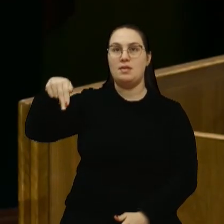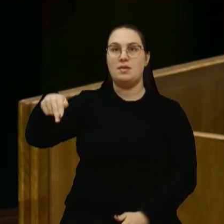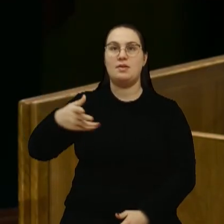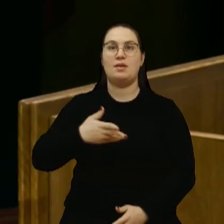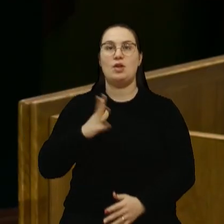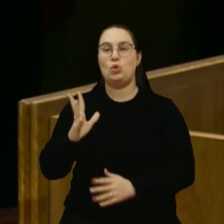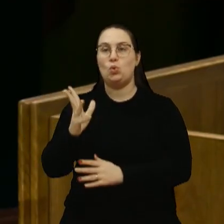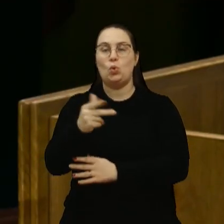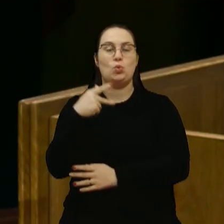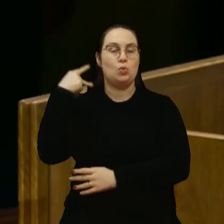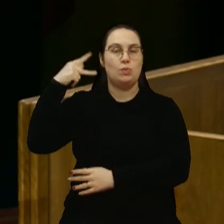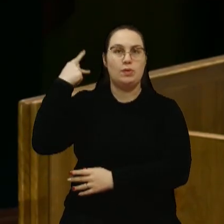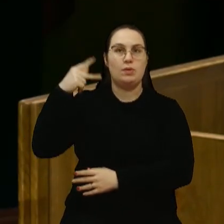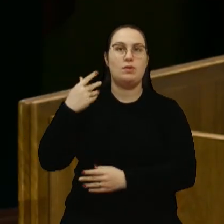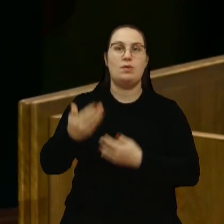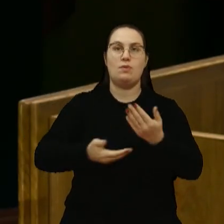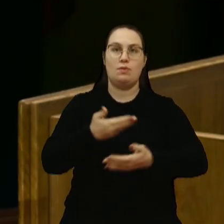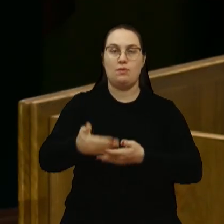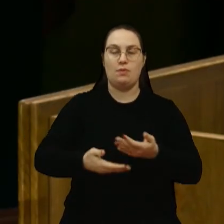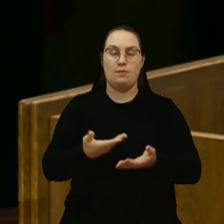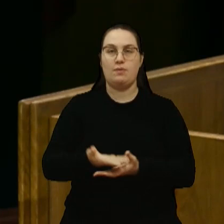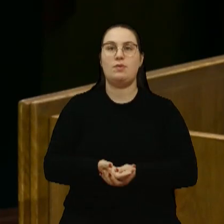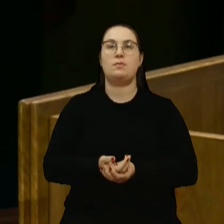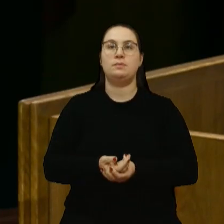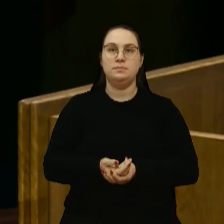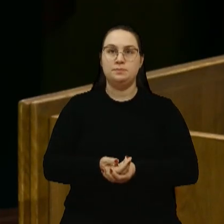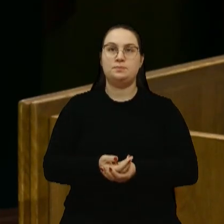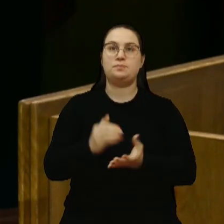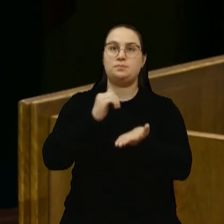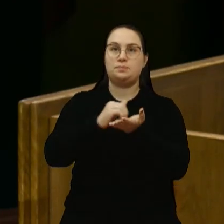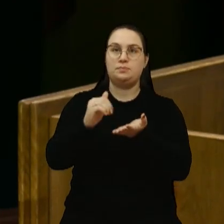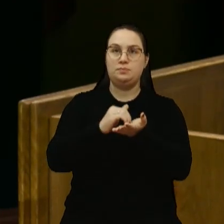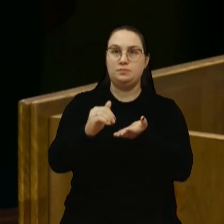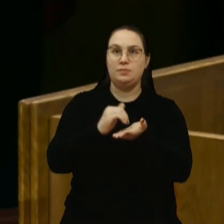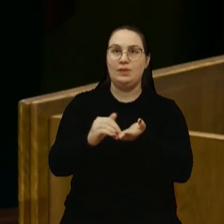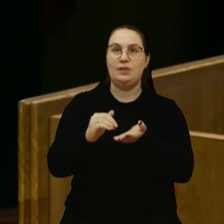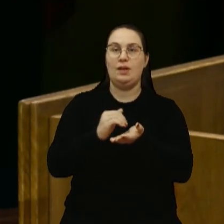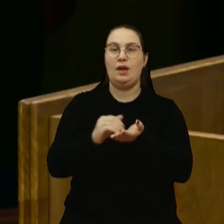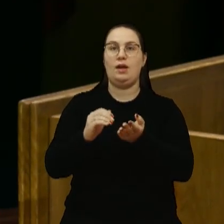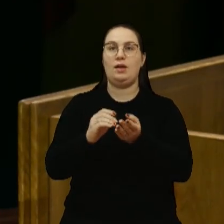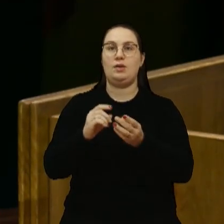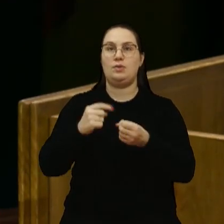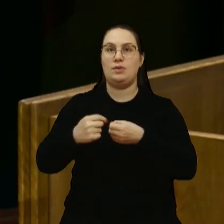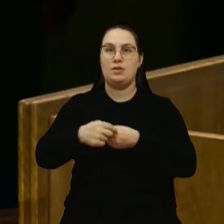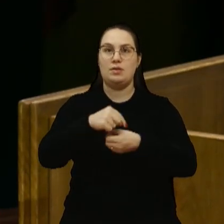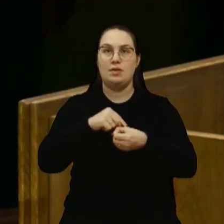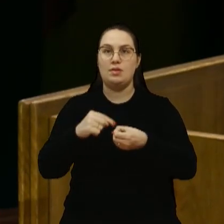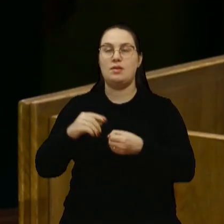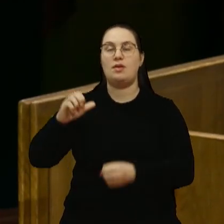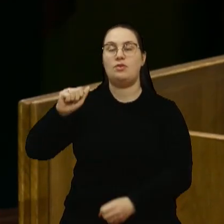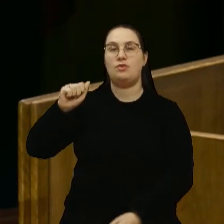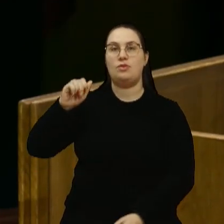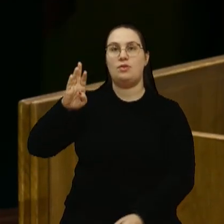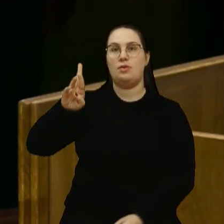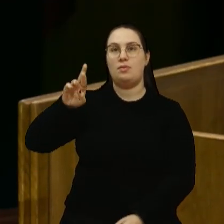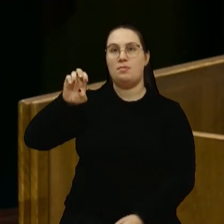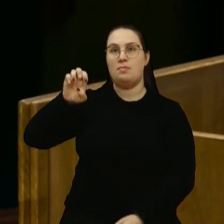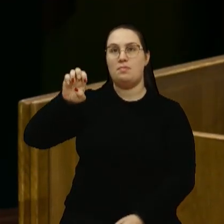e a todos os vereadores, com certeza. Atual secretário do Urbanismo, nosso querido Adriano Bressan,